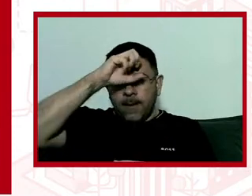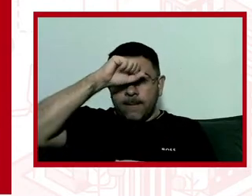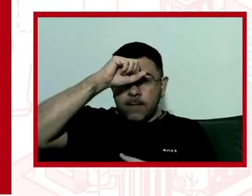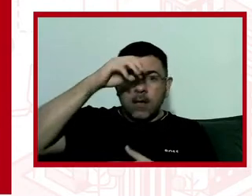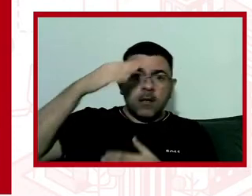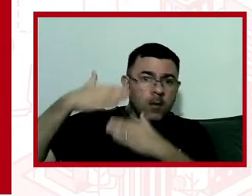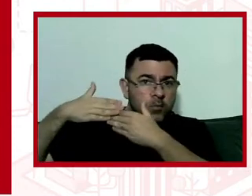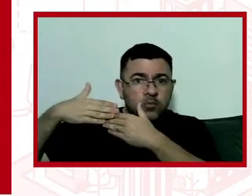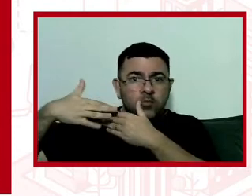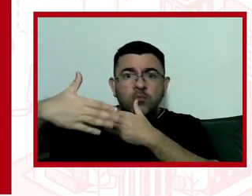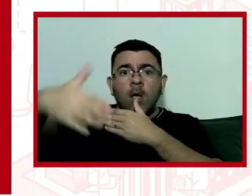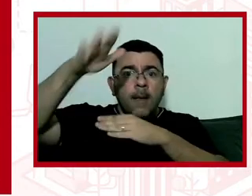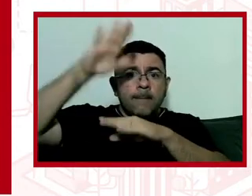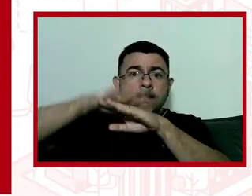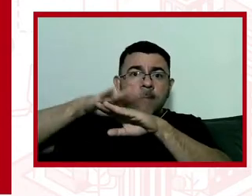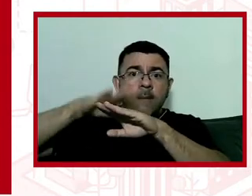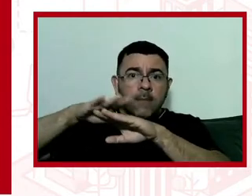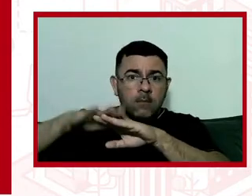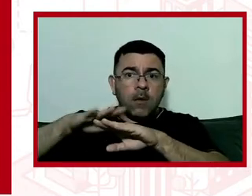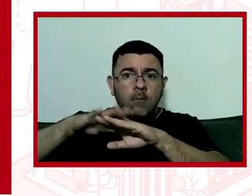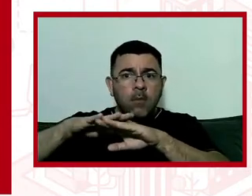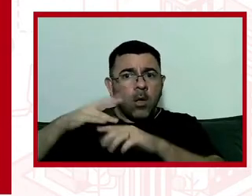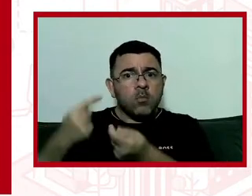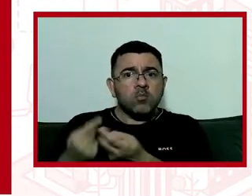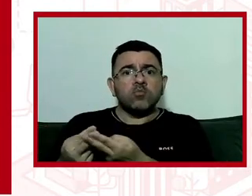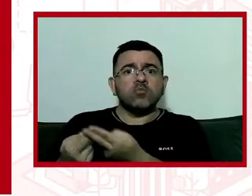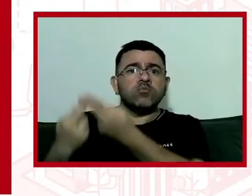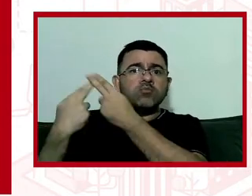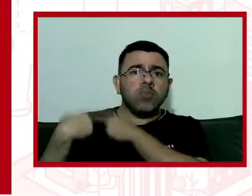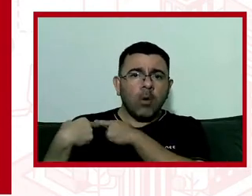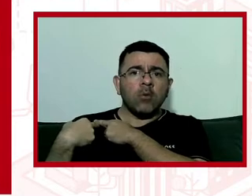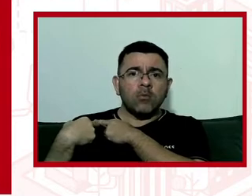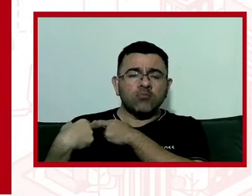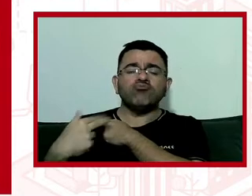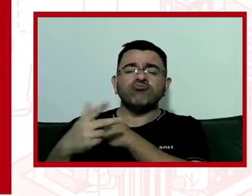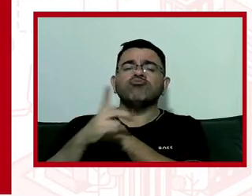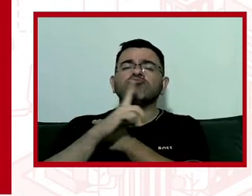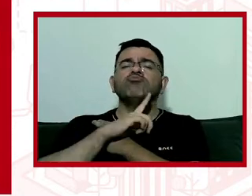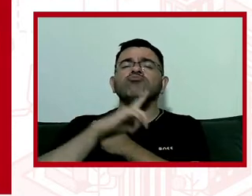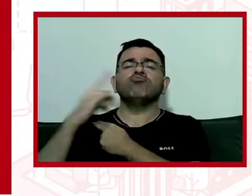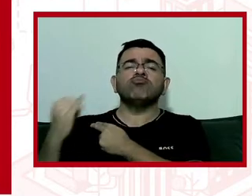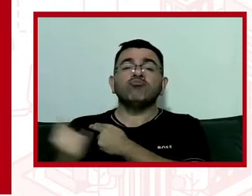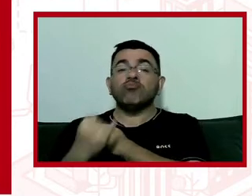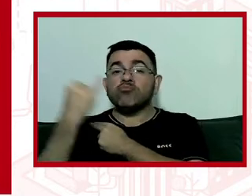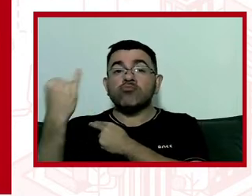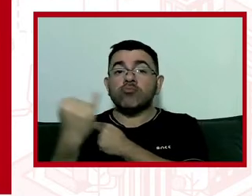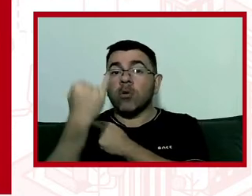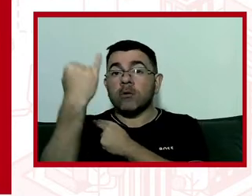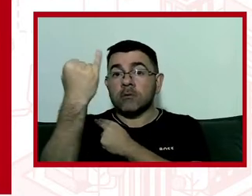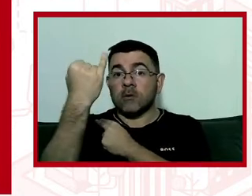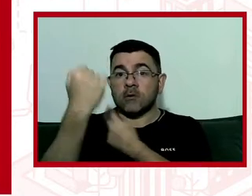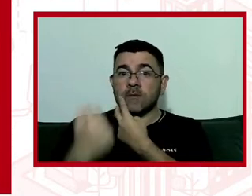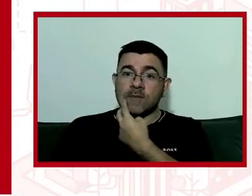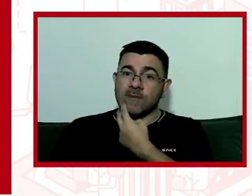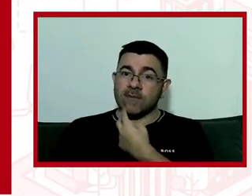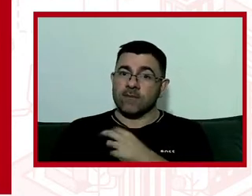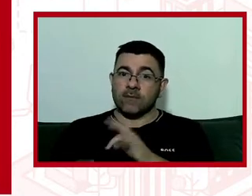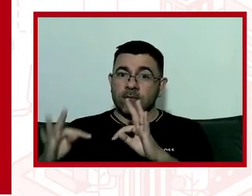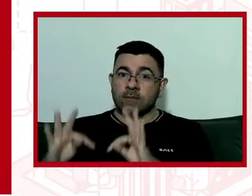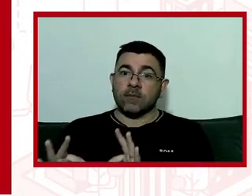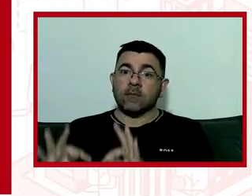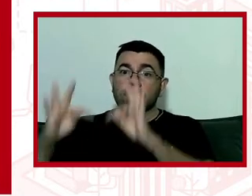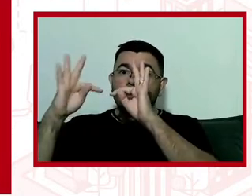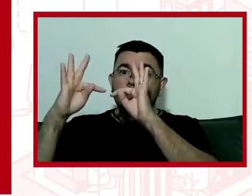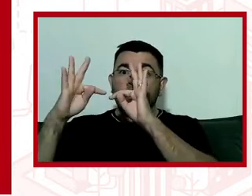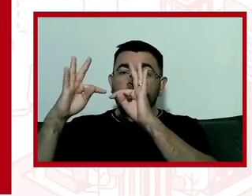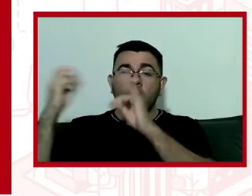isso a gente tem uma equipe muito forte de gestão que coloca para funcionar eh no caso lá da transformação essa inovação aberta Me